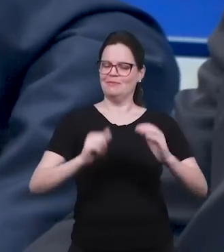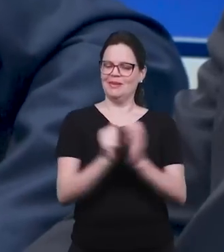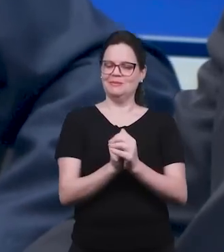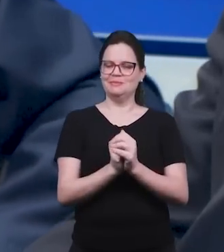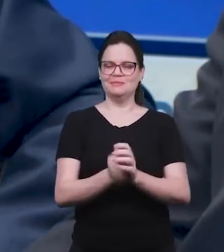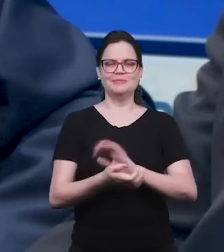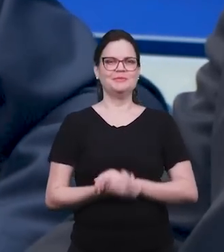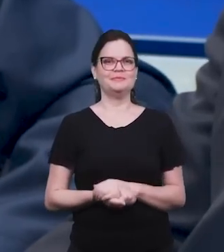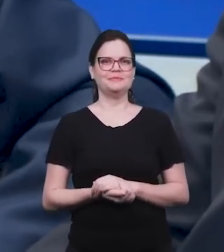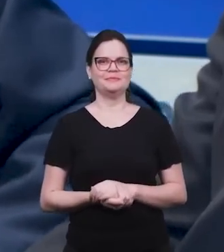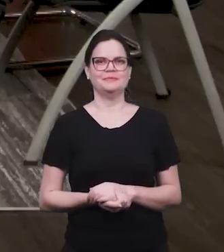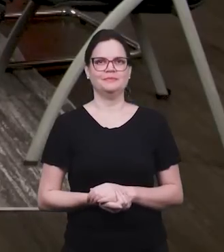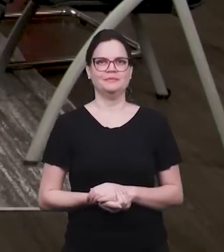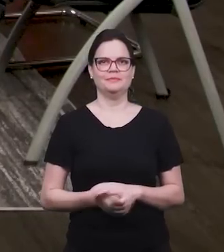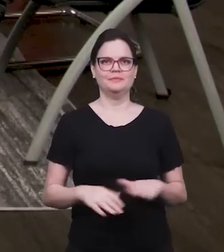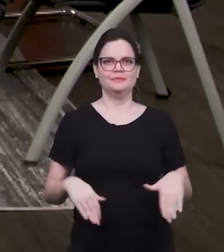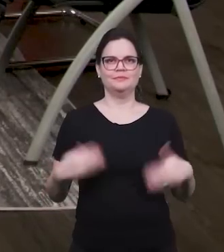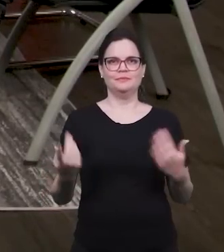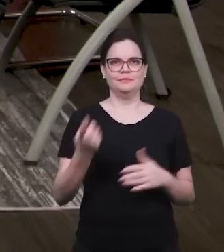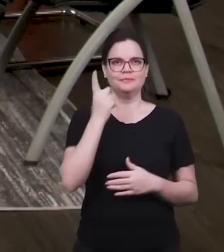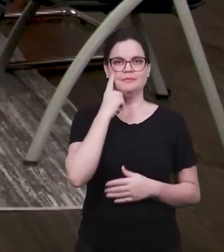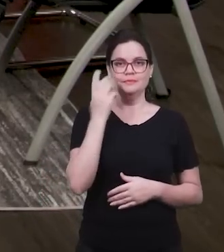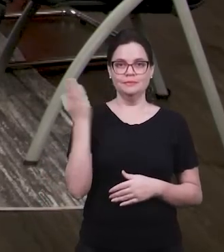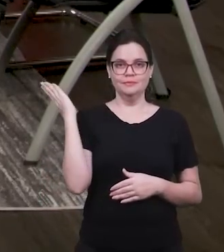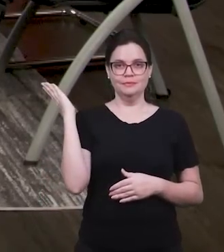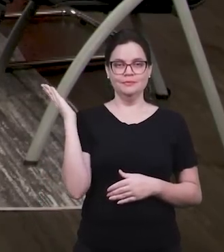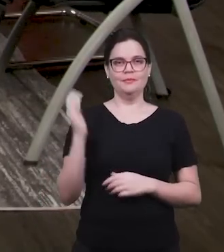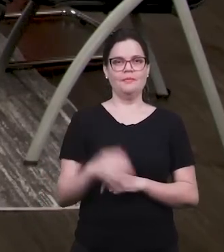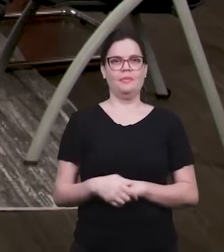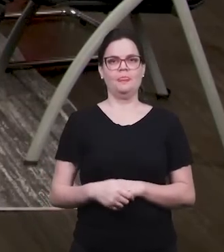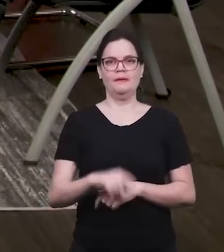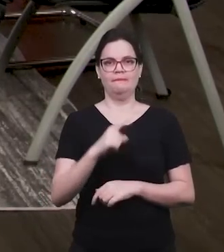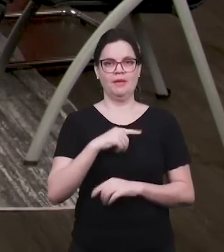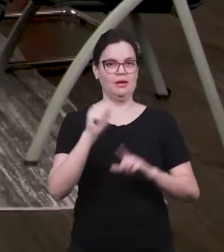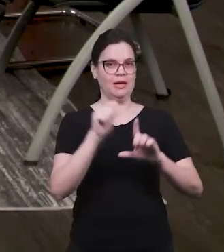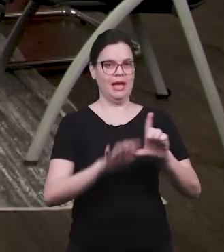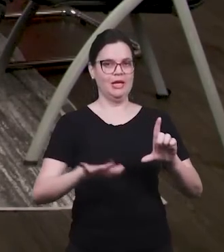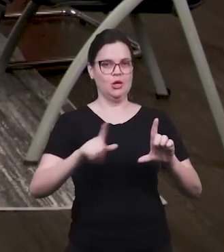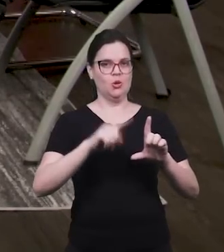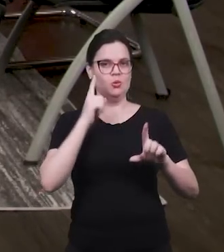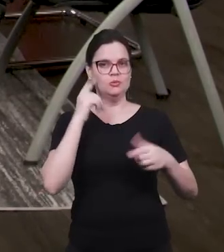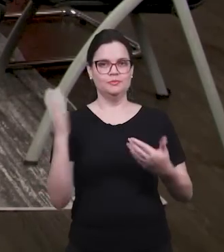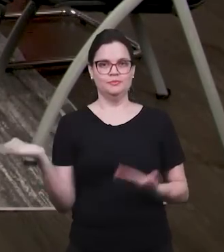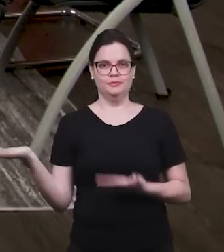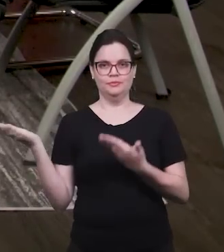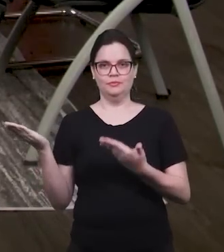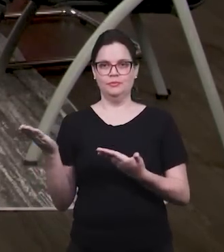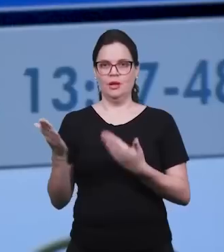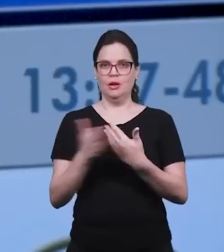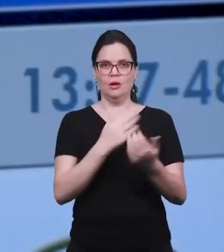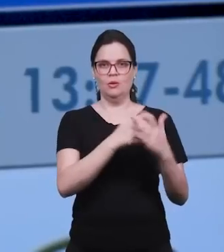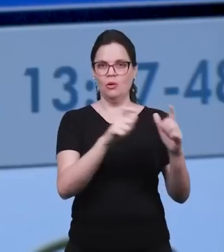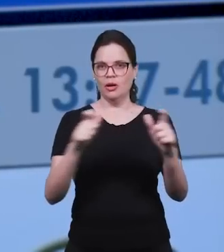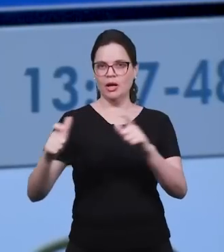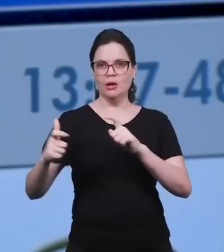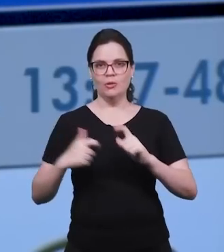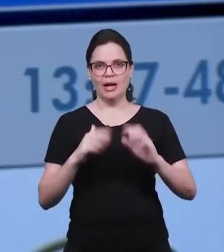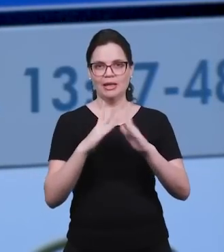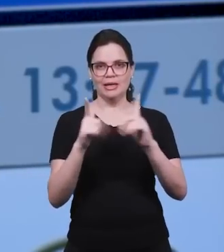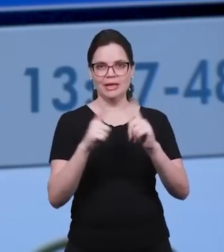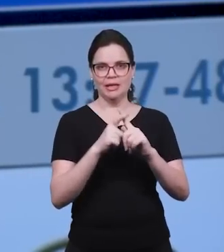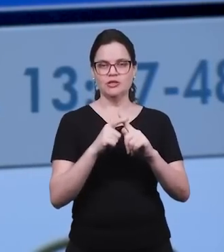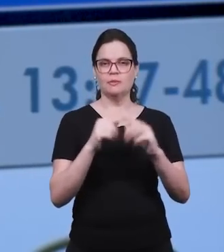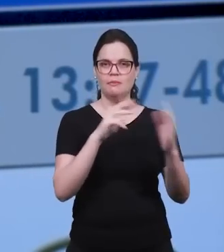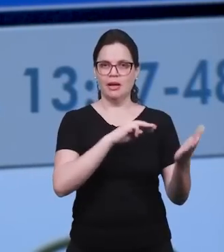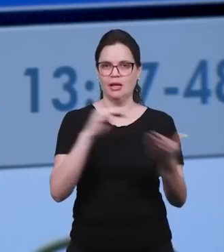hora. Amém. Bom, a gente colocou aqui na tela, você viu, um QR Code para você encontrar a Igreja Cristã